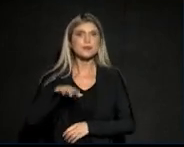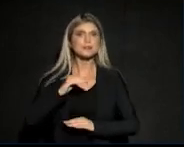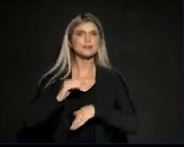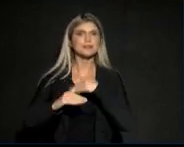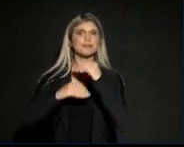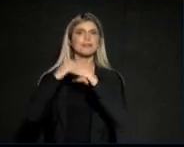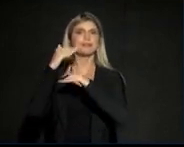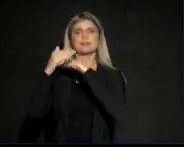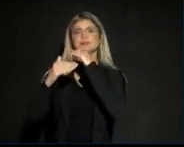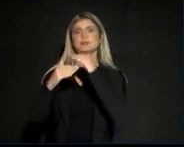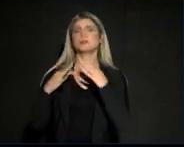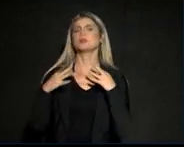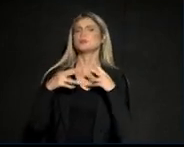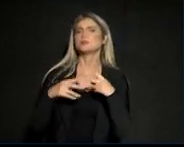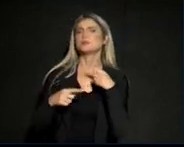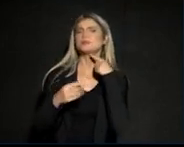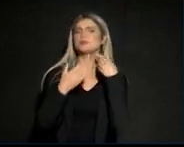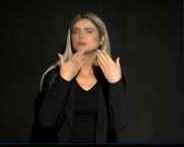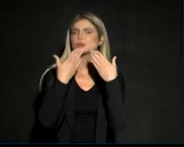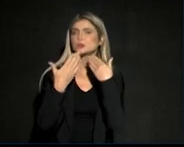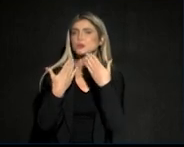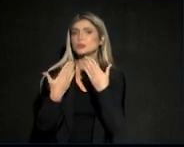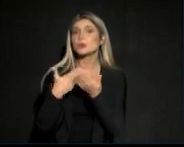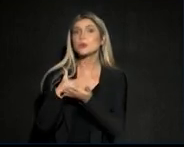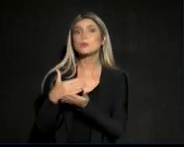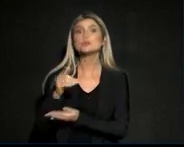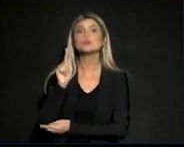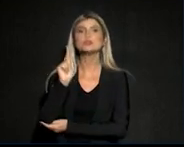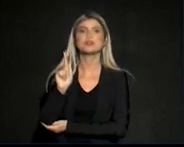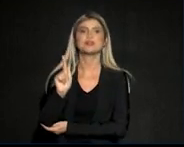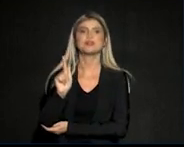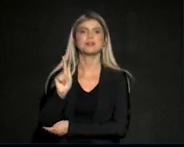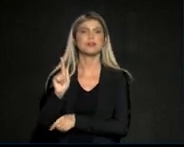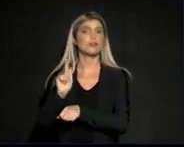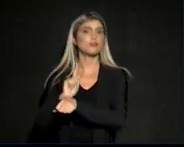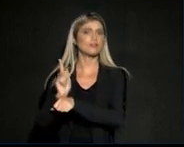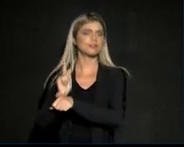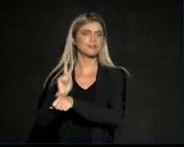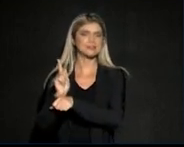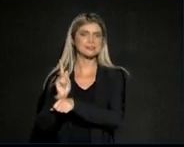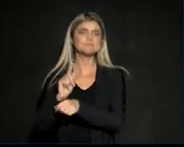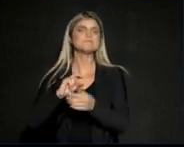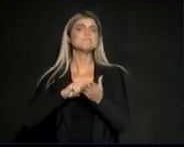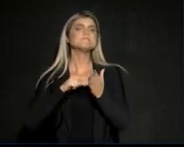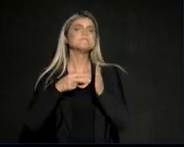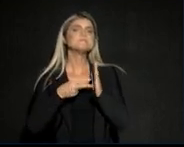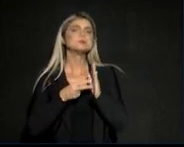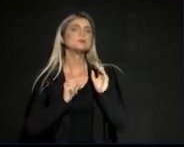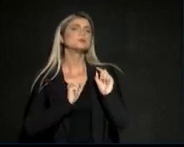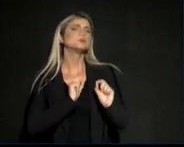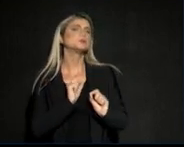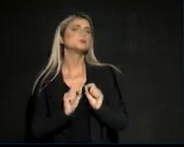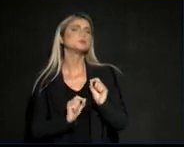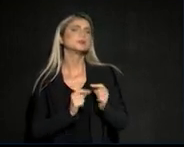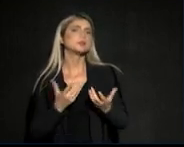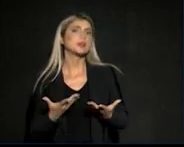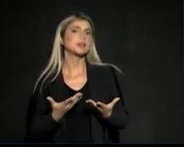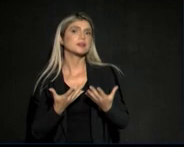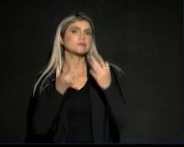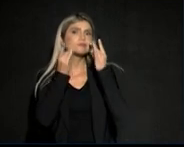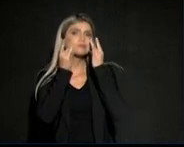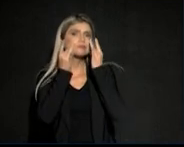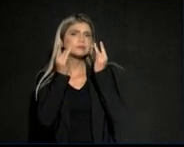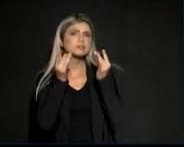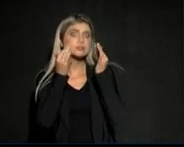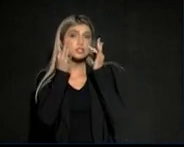crescimento tudo que a gente tá discutindo Aqui começa com g e aí nesse sentido o que eu posso dar de testemunha aqui